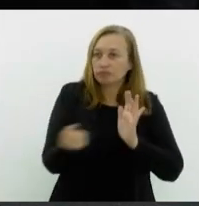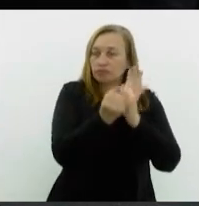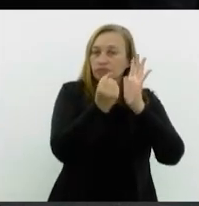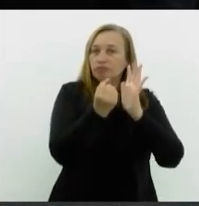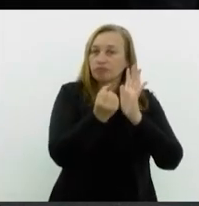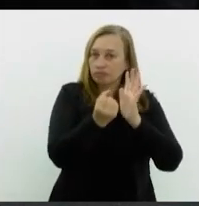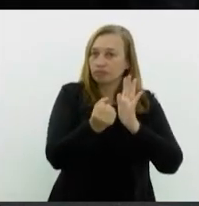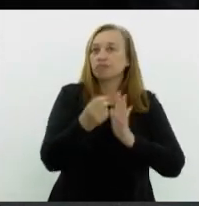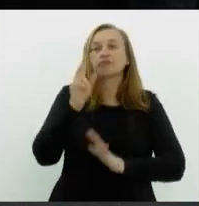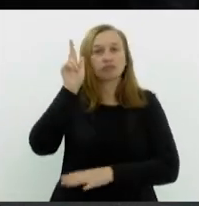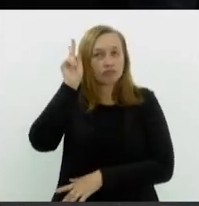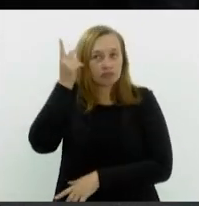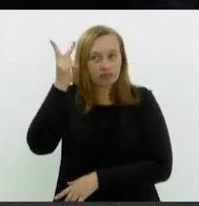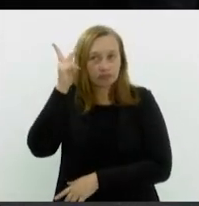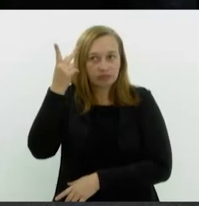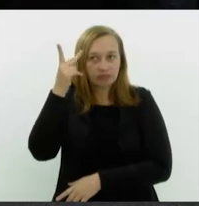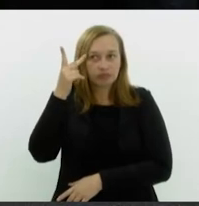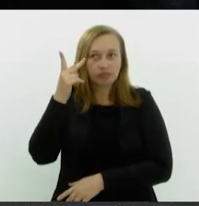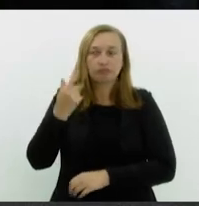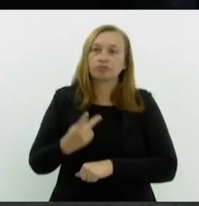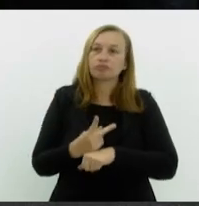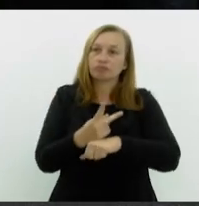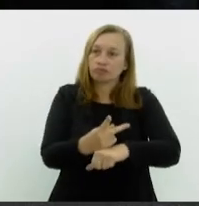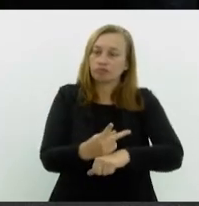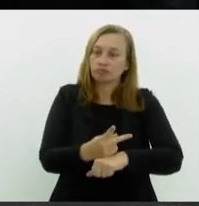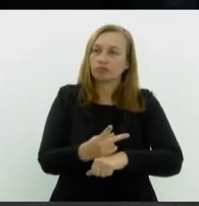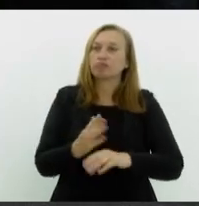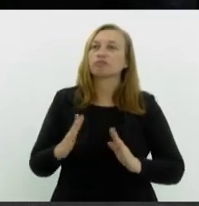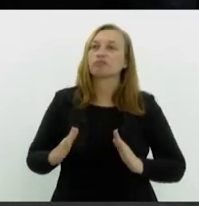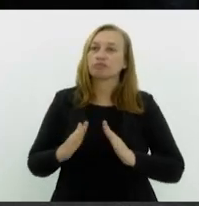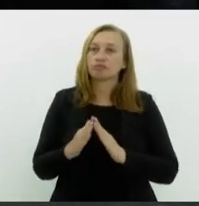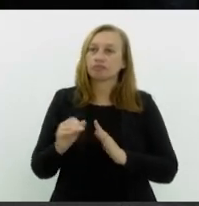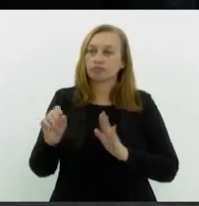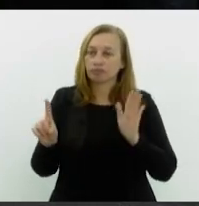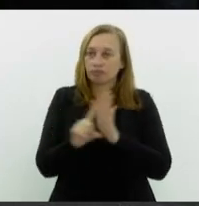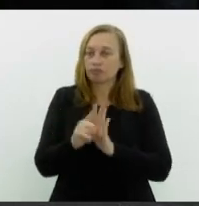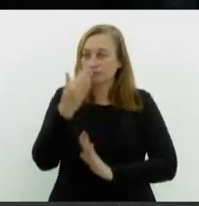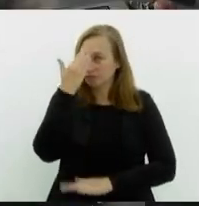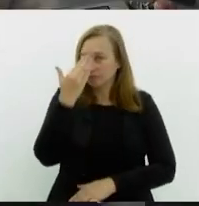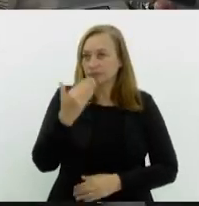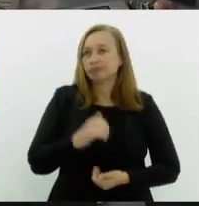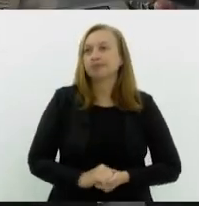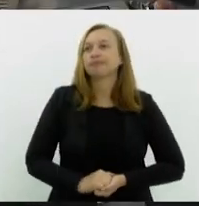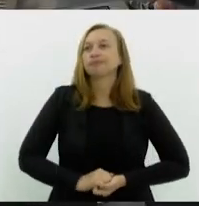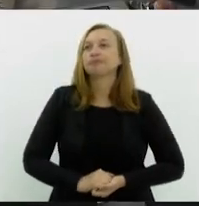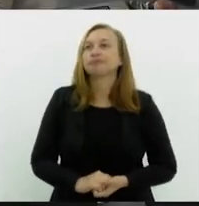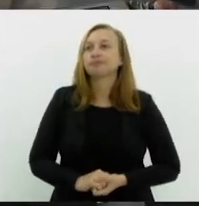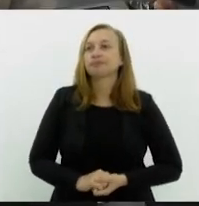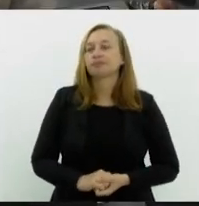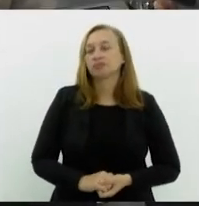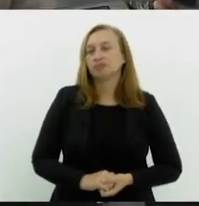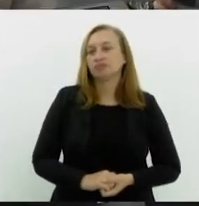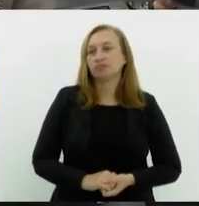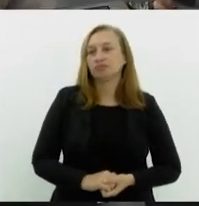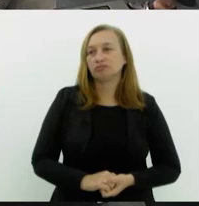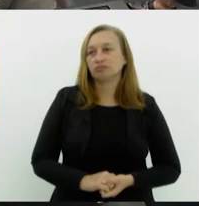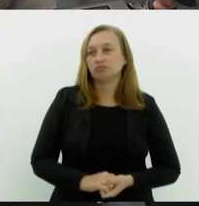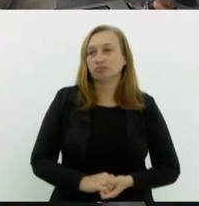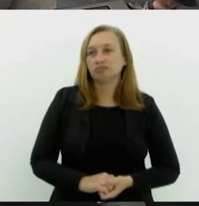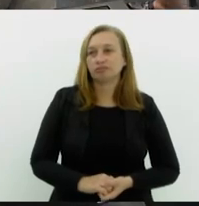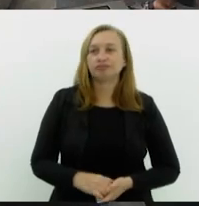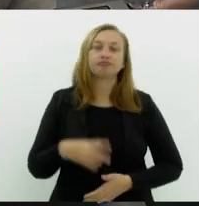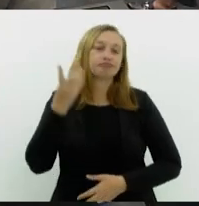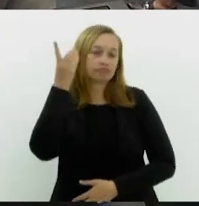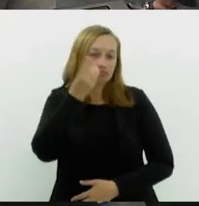na história dos prêmios concedidos por essa Casa Legislativa. Muito obrigada. Deputada